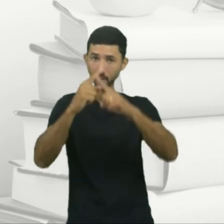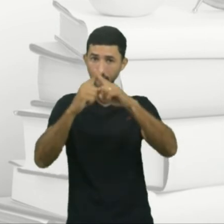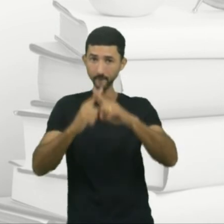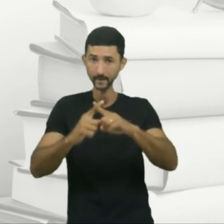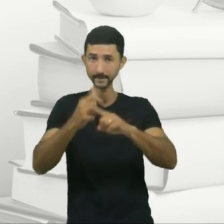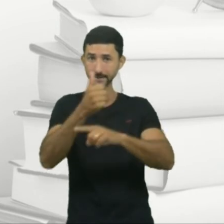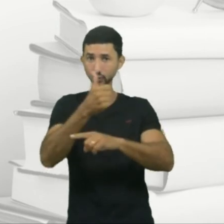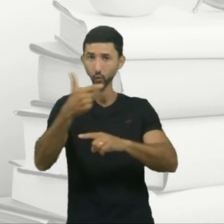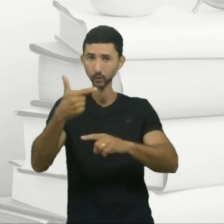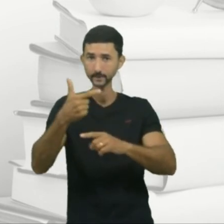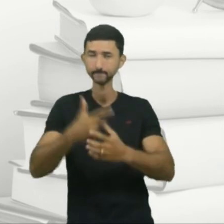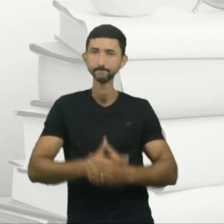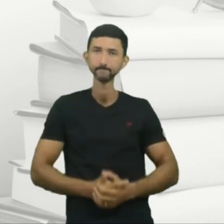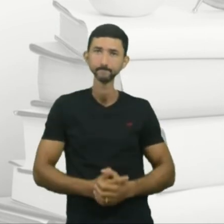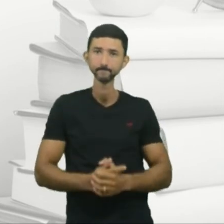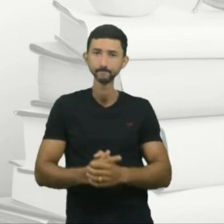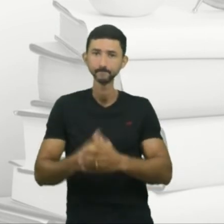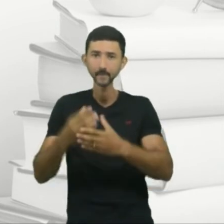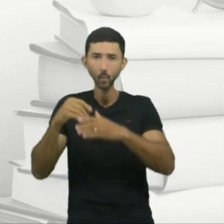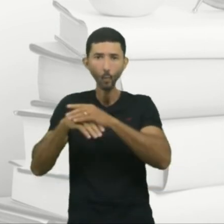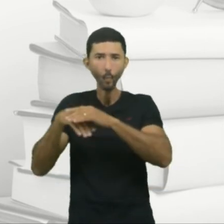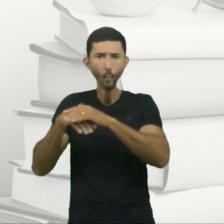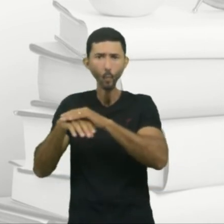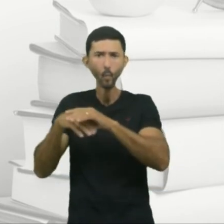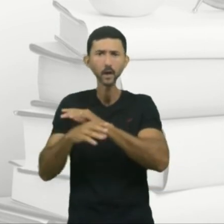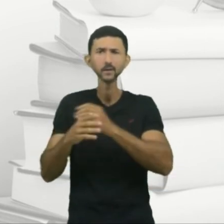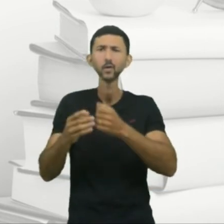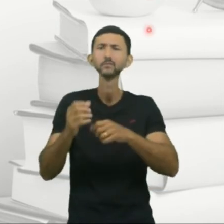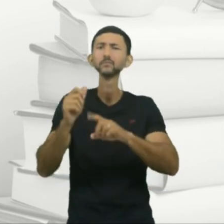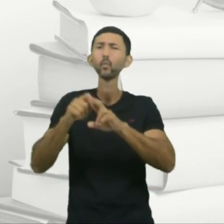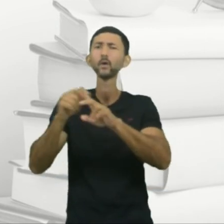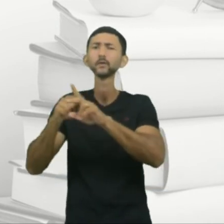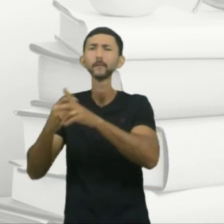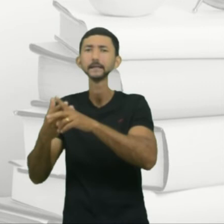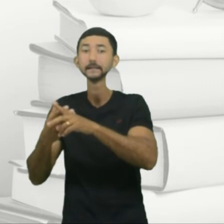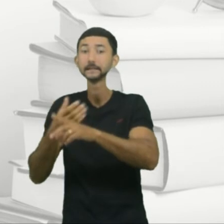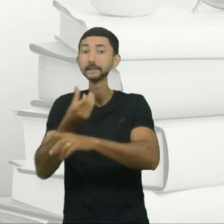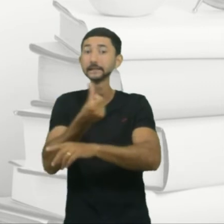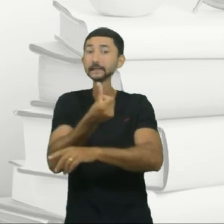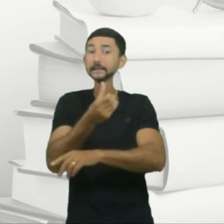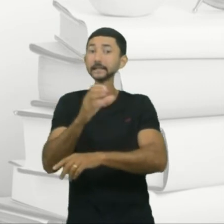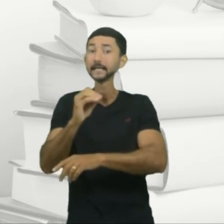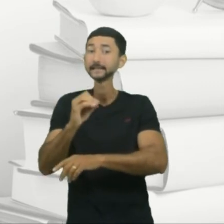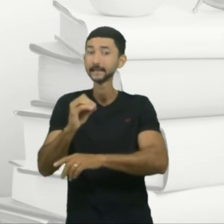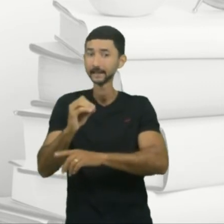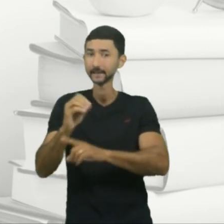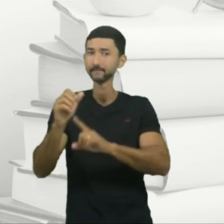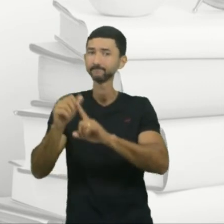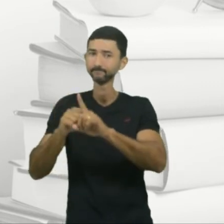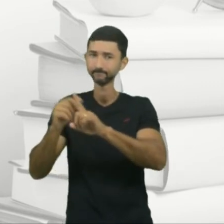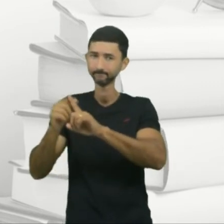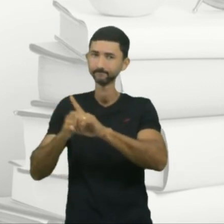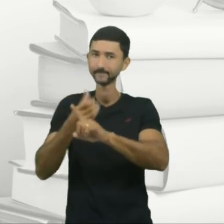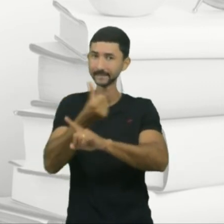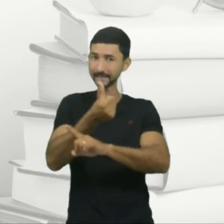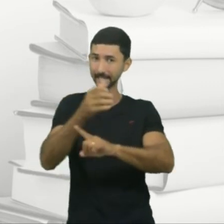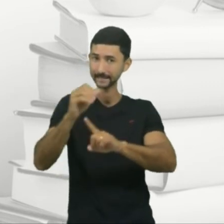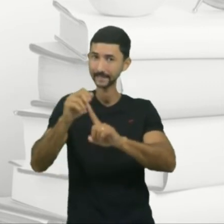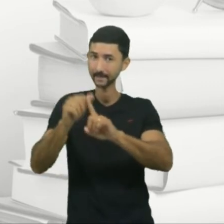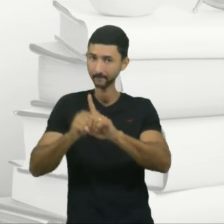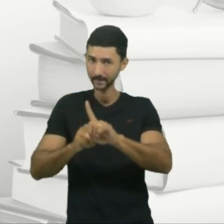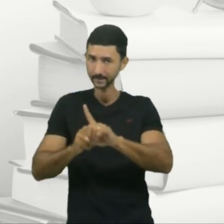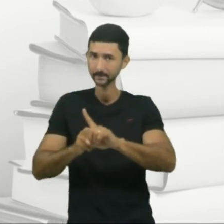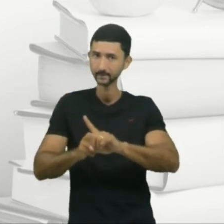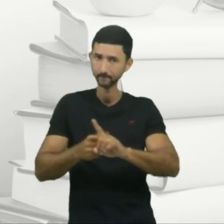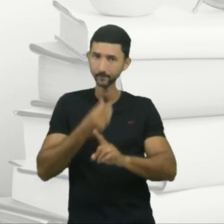12 meses. Ele acumulou durante quantos meses? 60 meses. Ou seja,